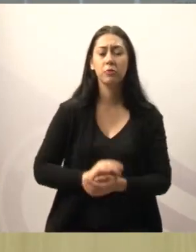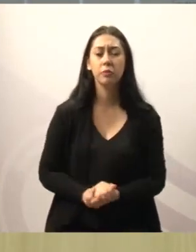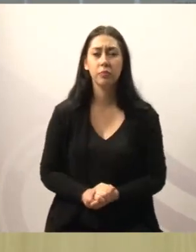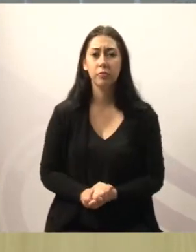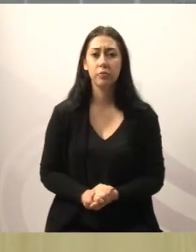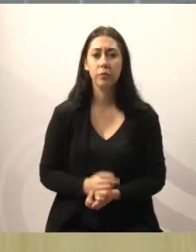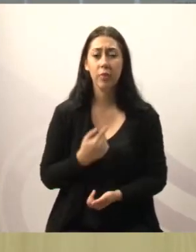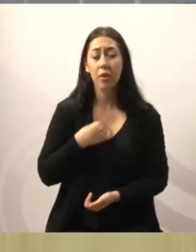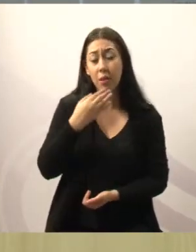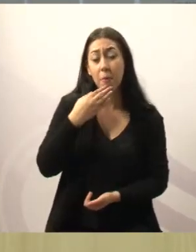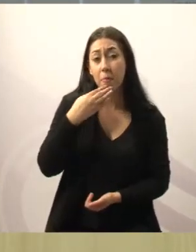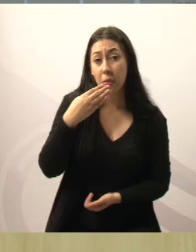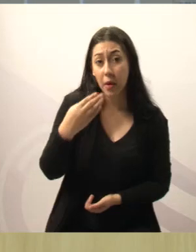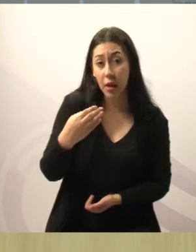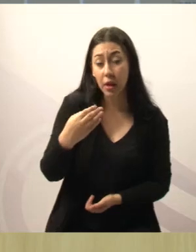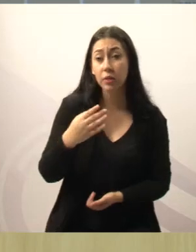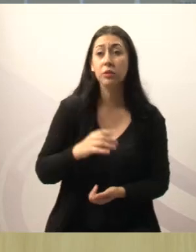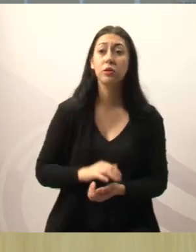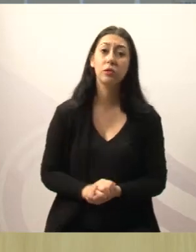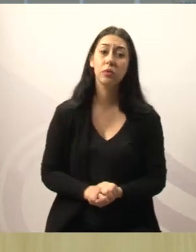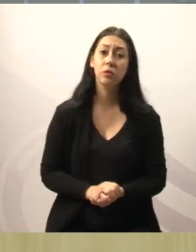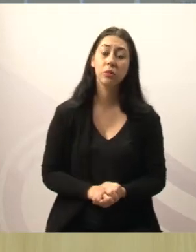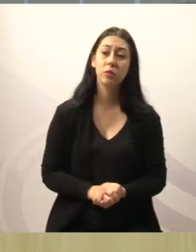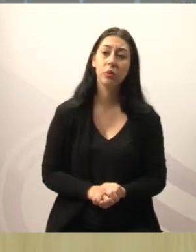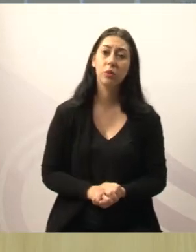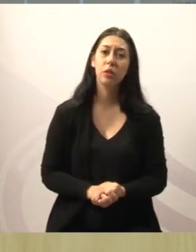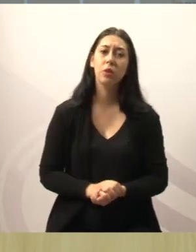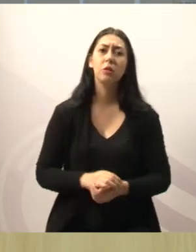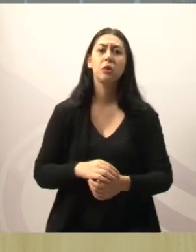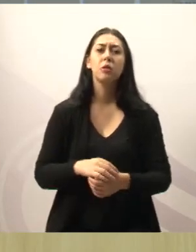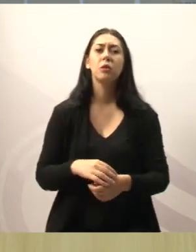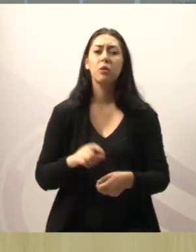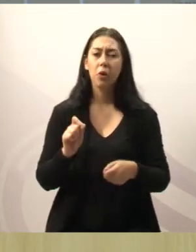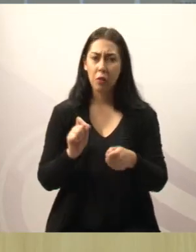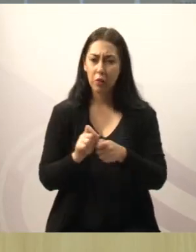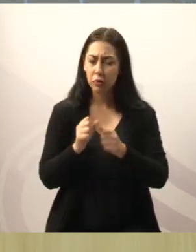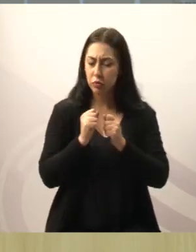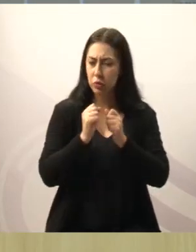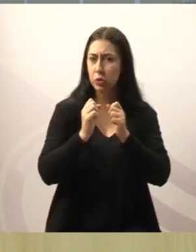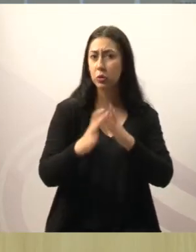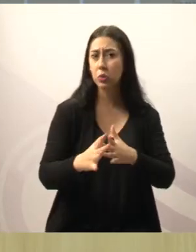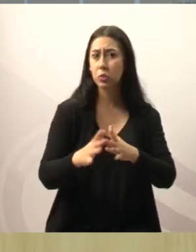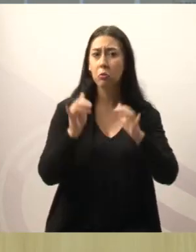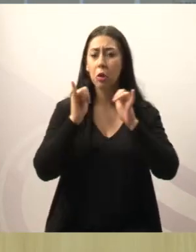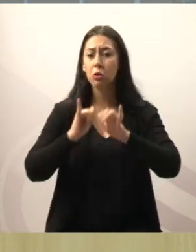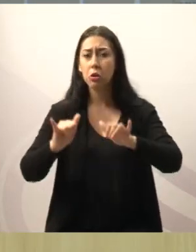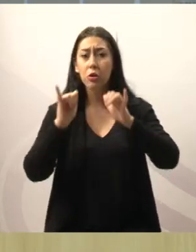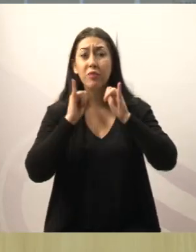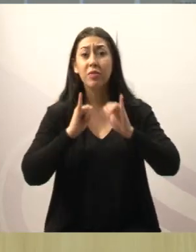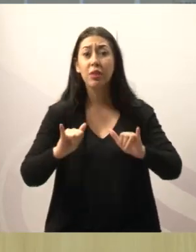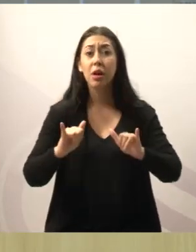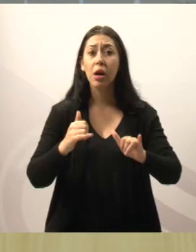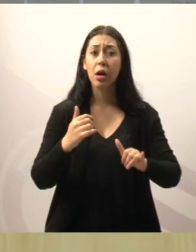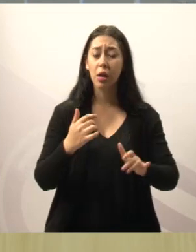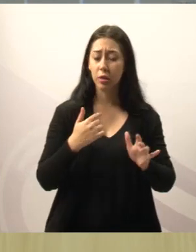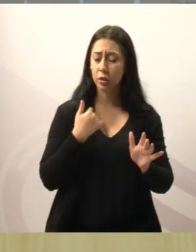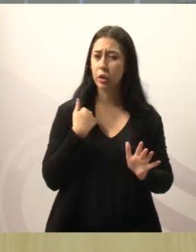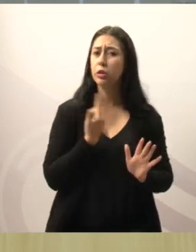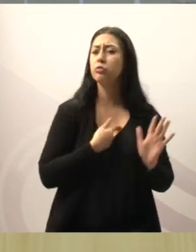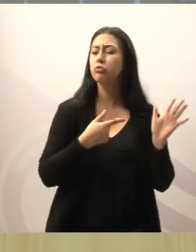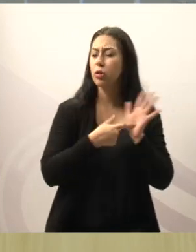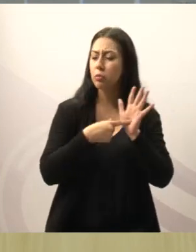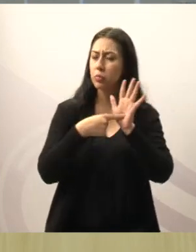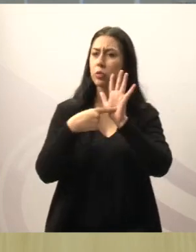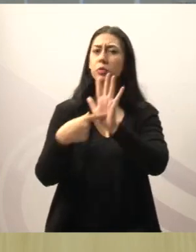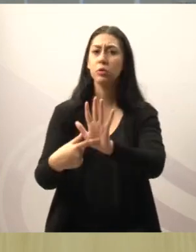casa que sejam adotadas providências habituais para a divulgação da presente manifestação. Sala